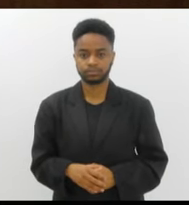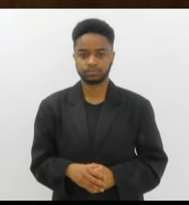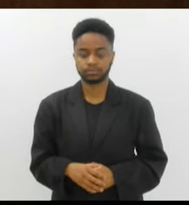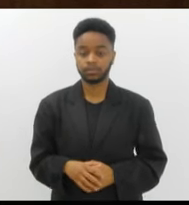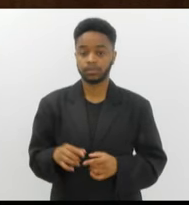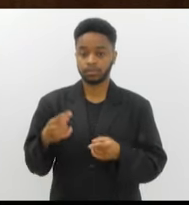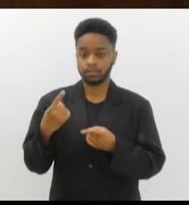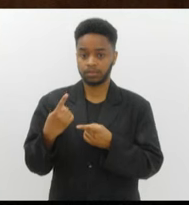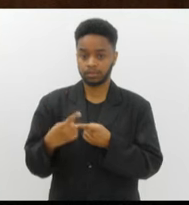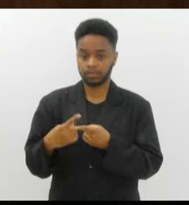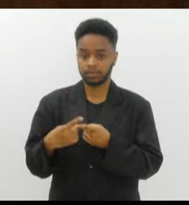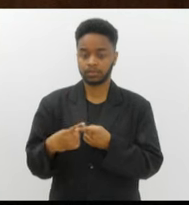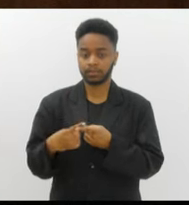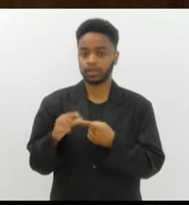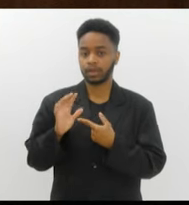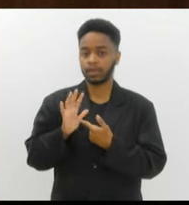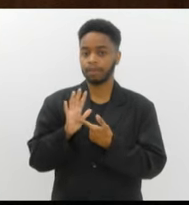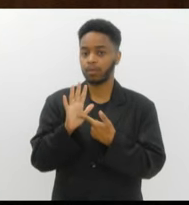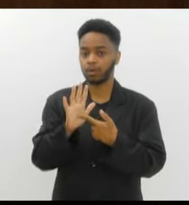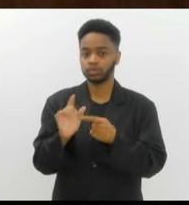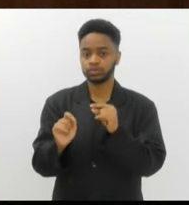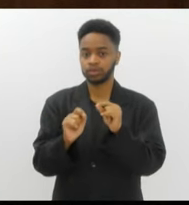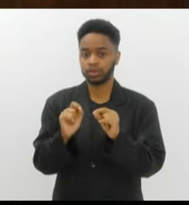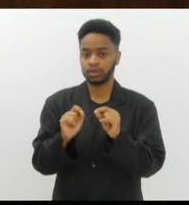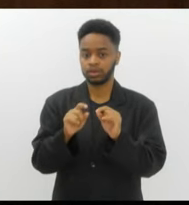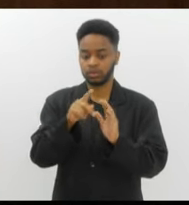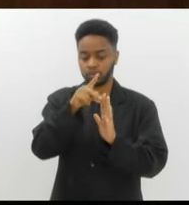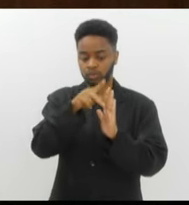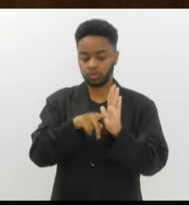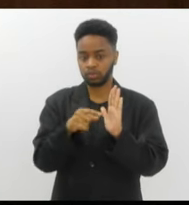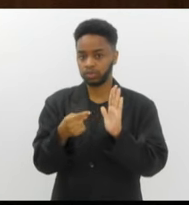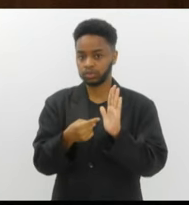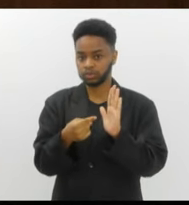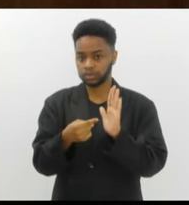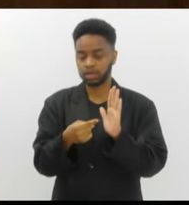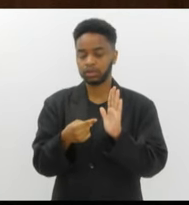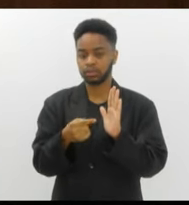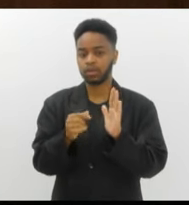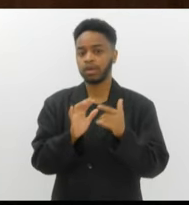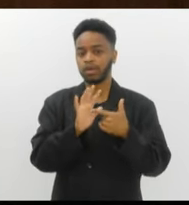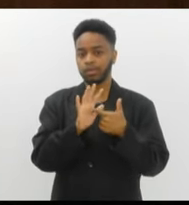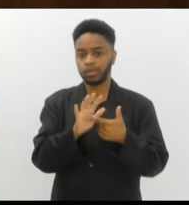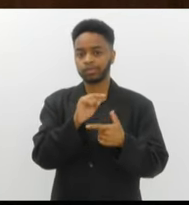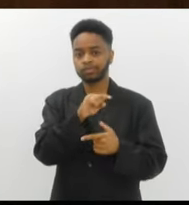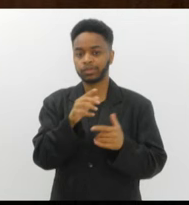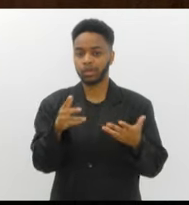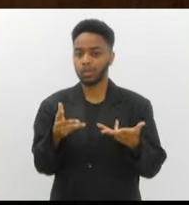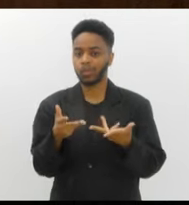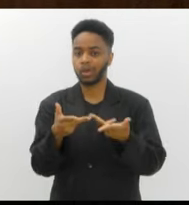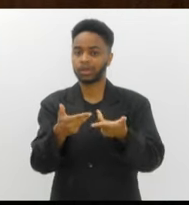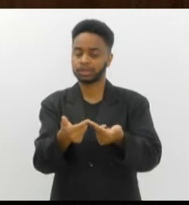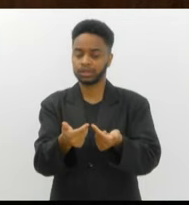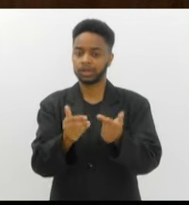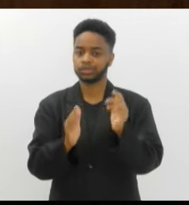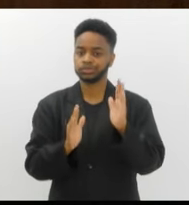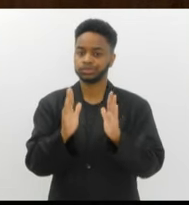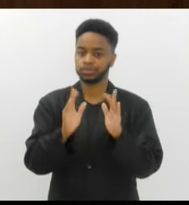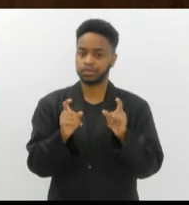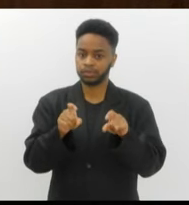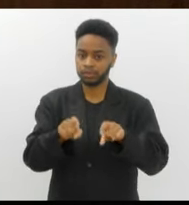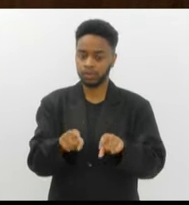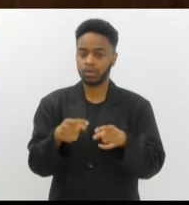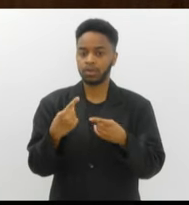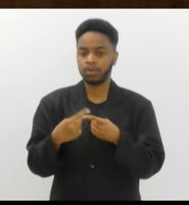ele demonstra aqui, nesse projeto, a qualidade do mandato do mesmo, né, que